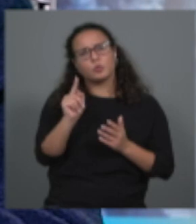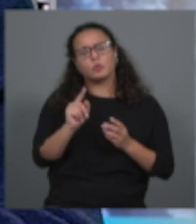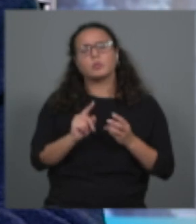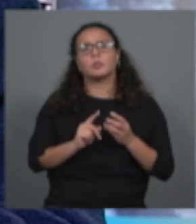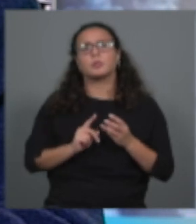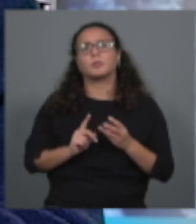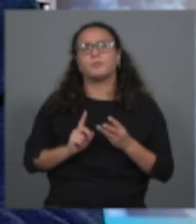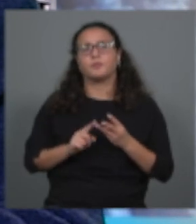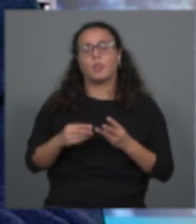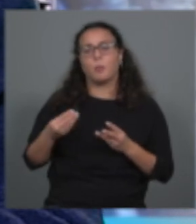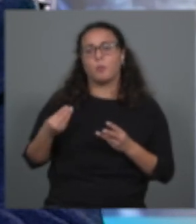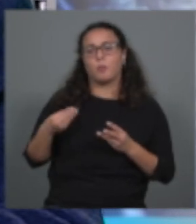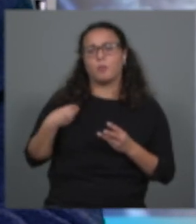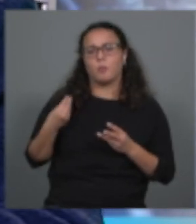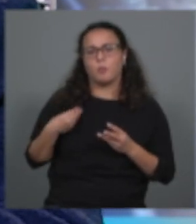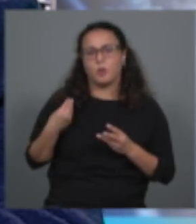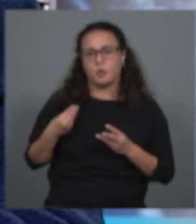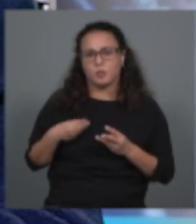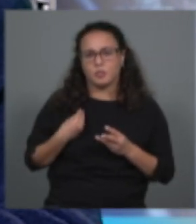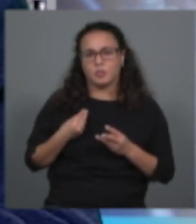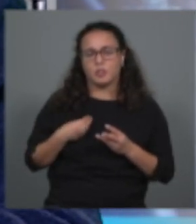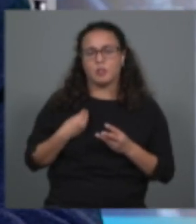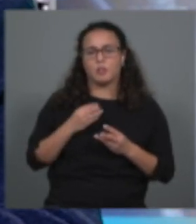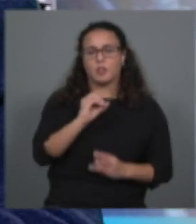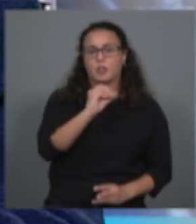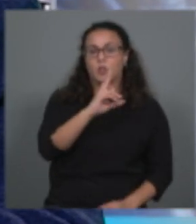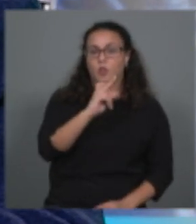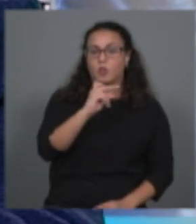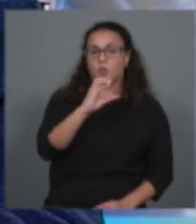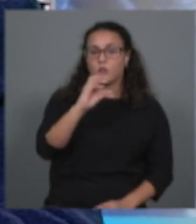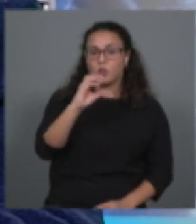a preocupação da oração do povo, das